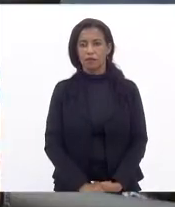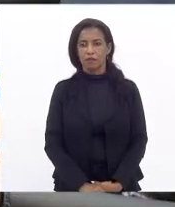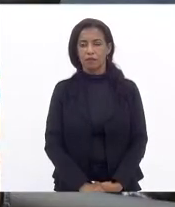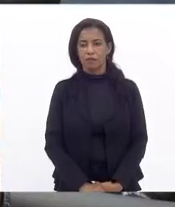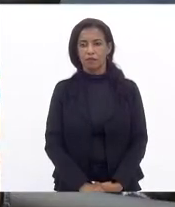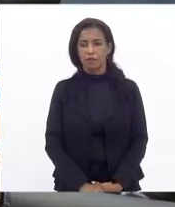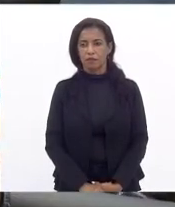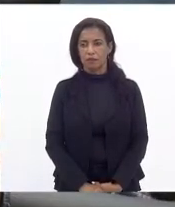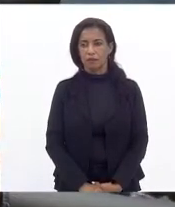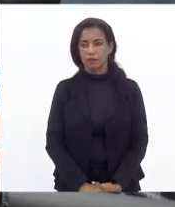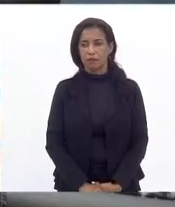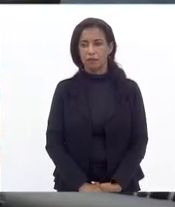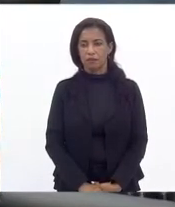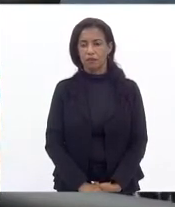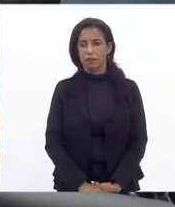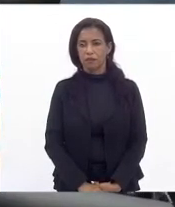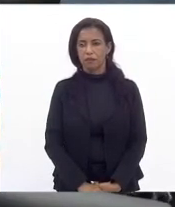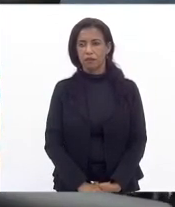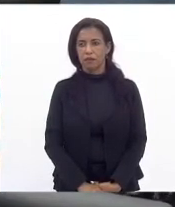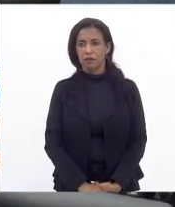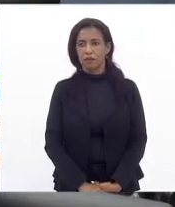Deputado Rodrigo Amorim.